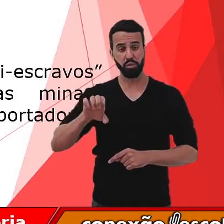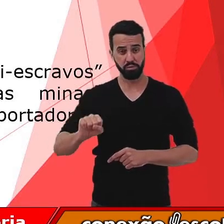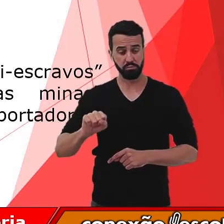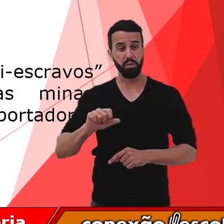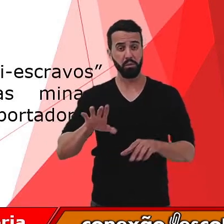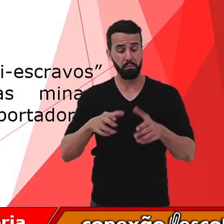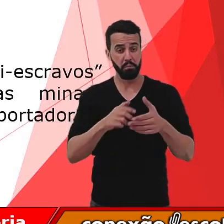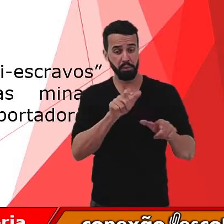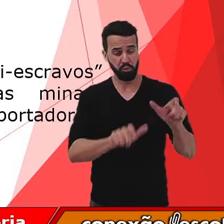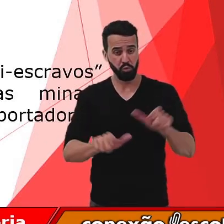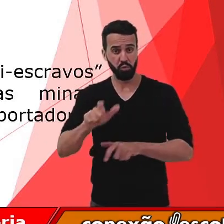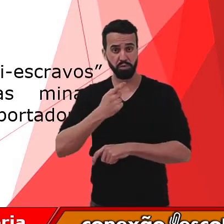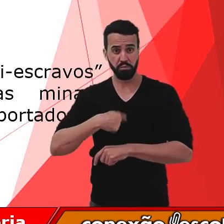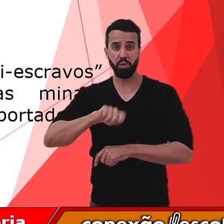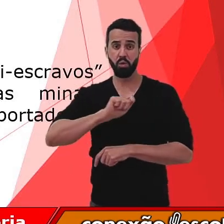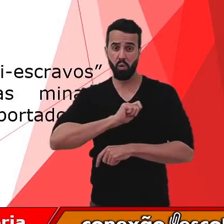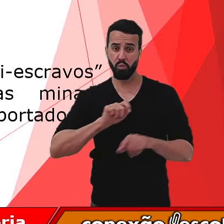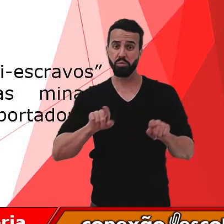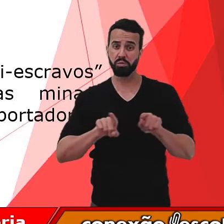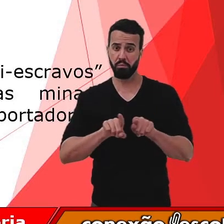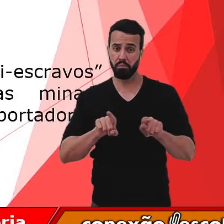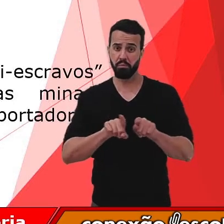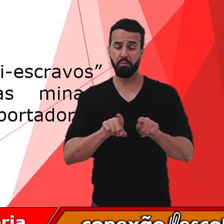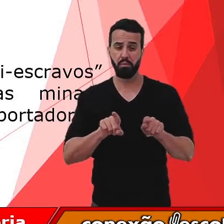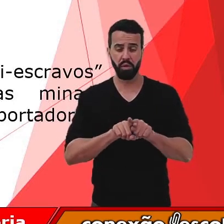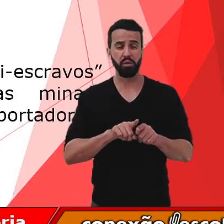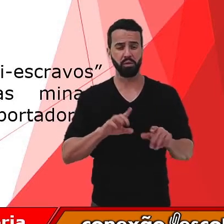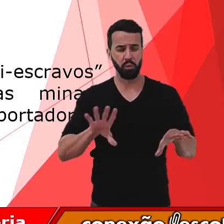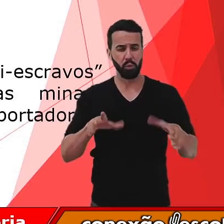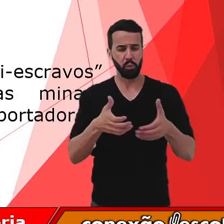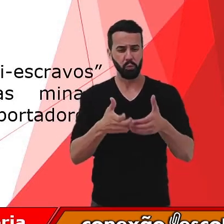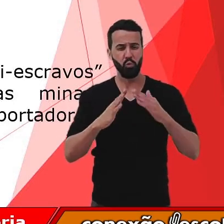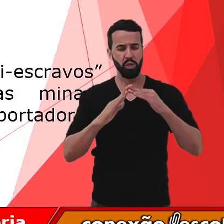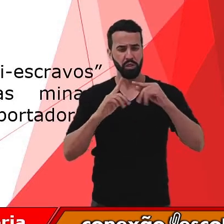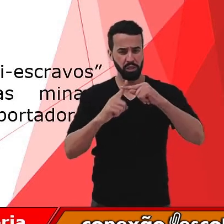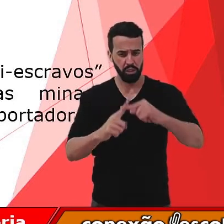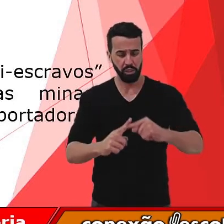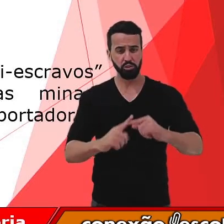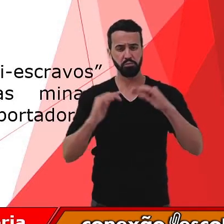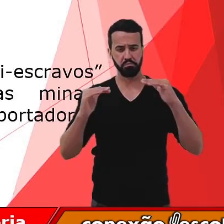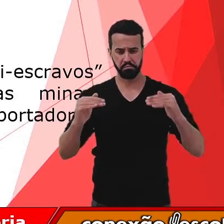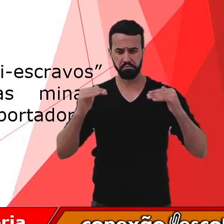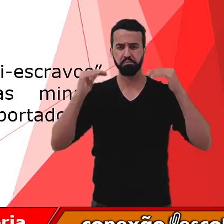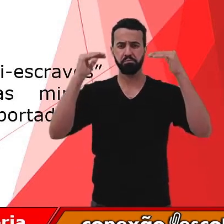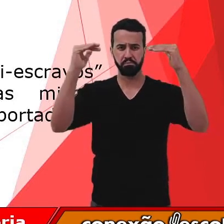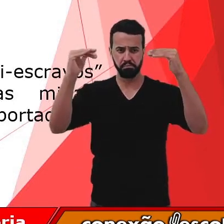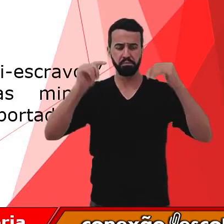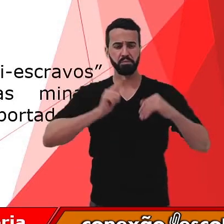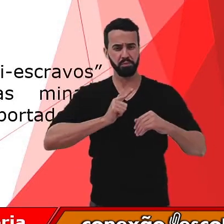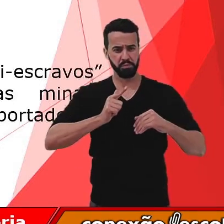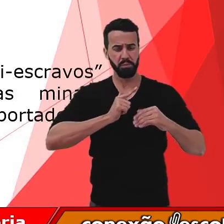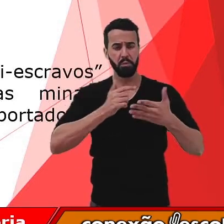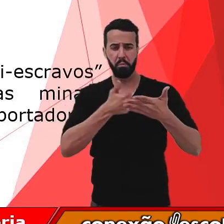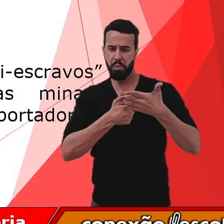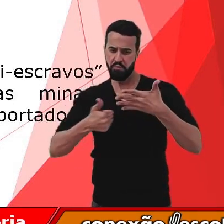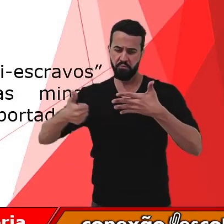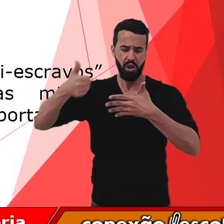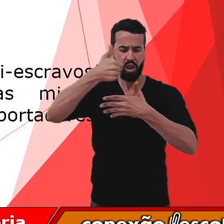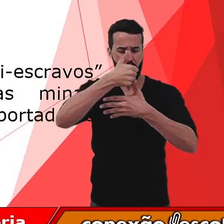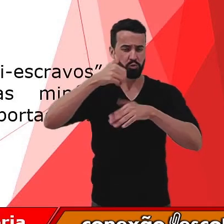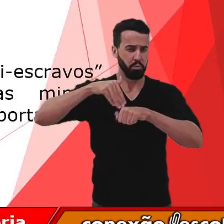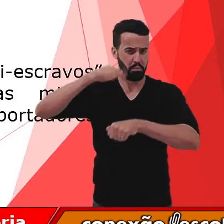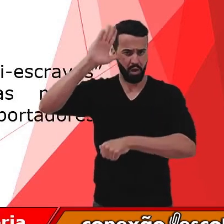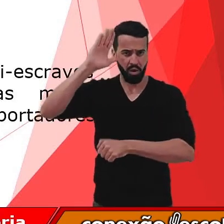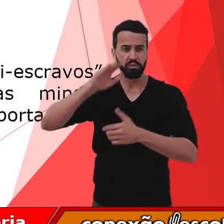espanhóis, juntamente com o clero, ocupavam os cargos mais altos e detinham os maiores privilégios.